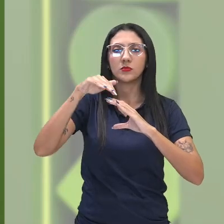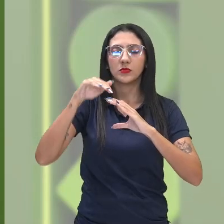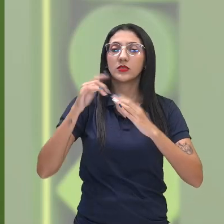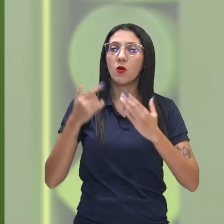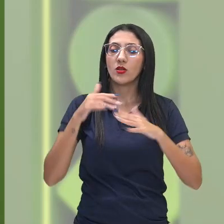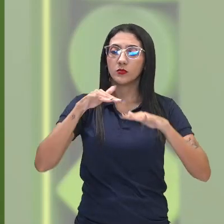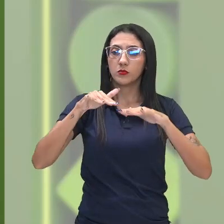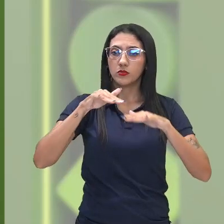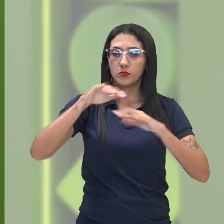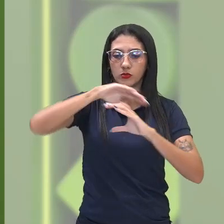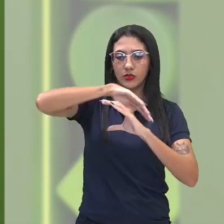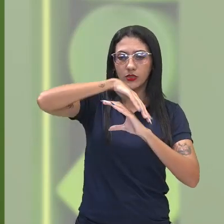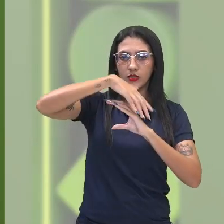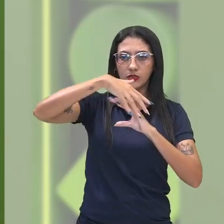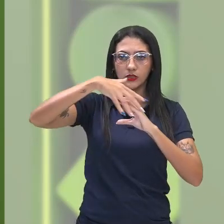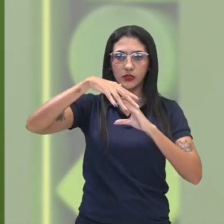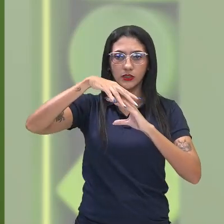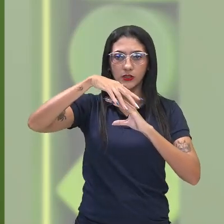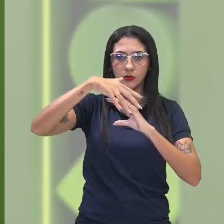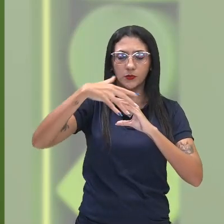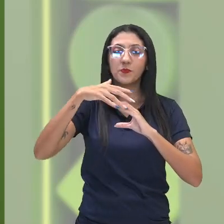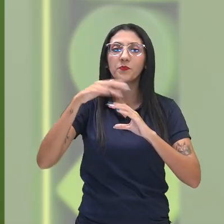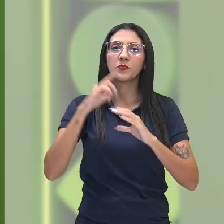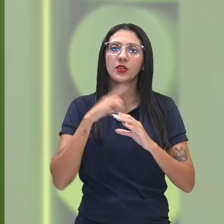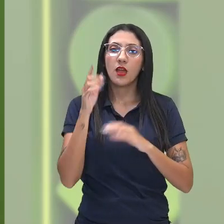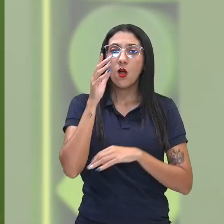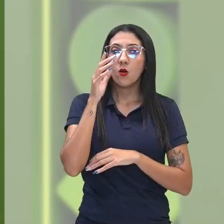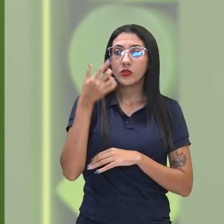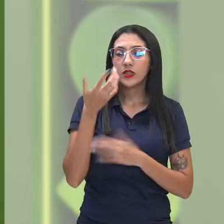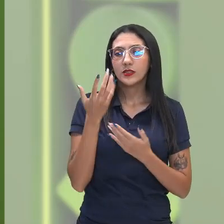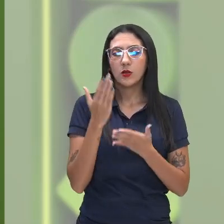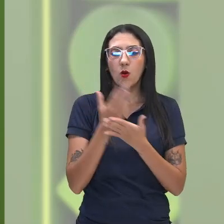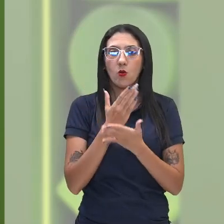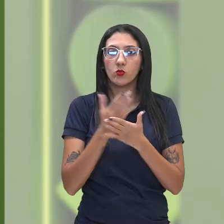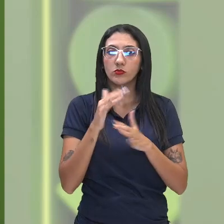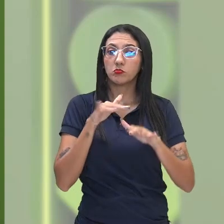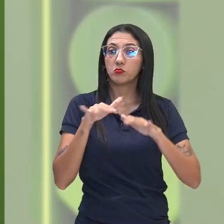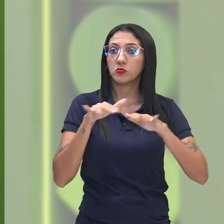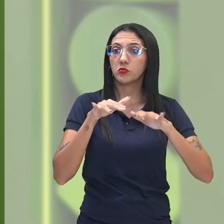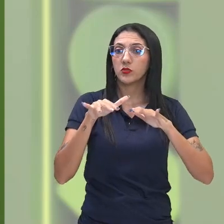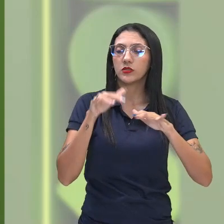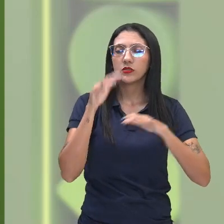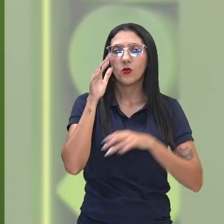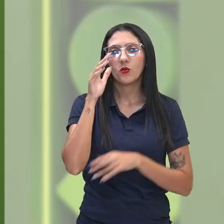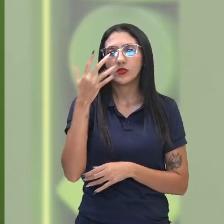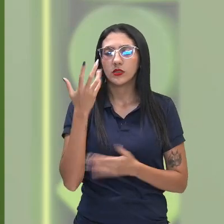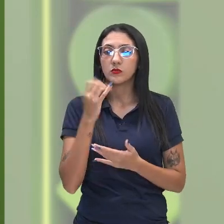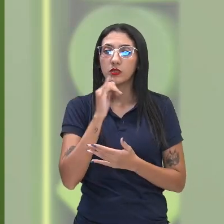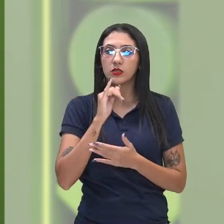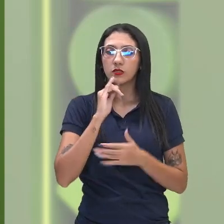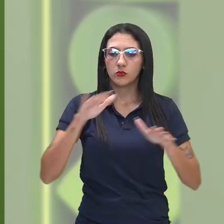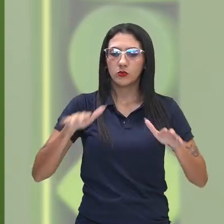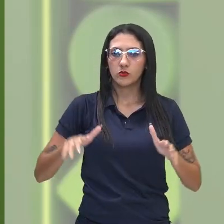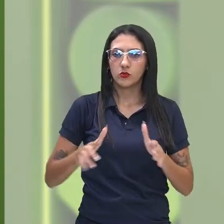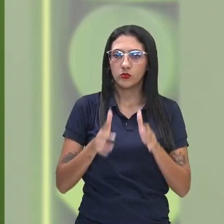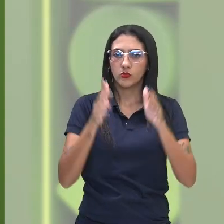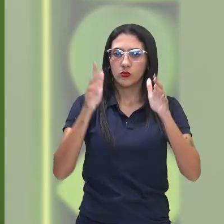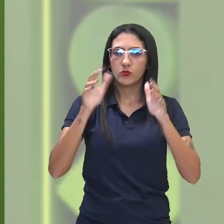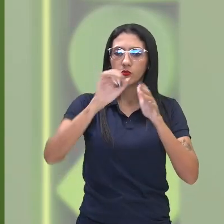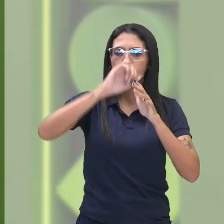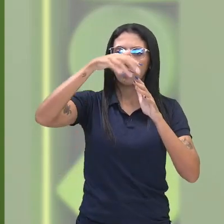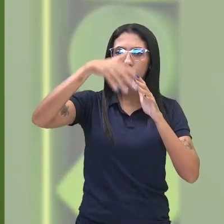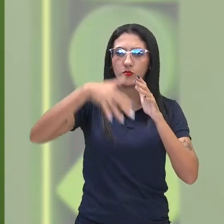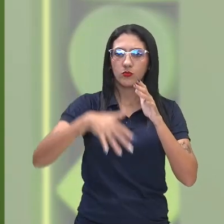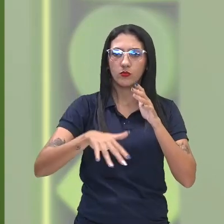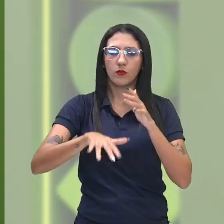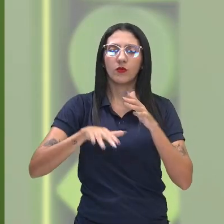placas tectônicas, eles podem nos trazer ali algumas atividades, né? Alguns fenômenos, como os vulcões e os terremotos.